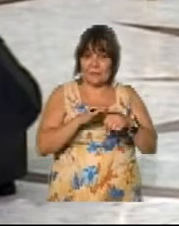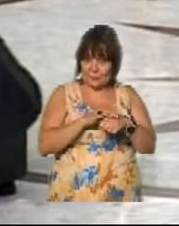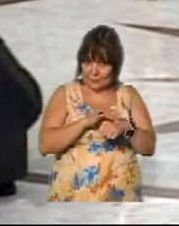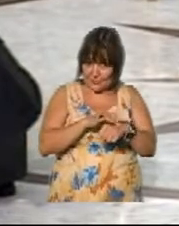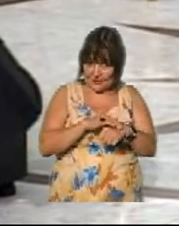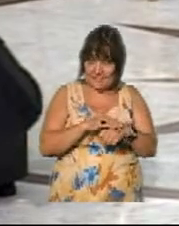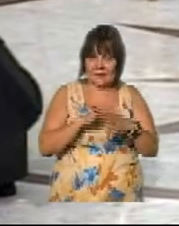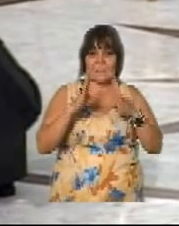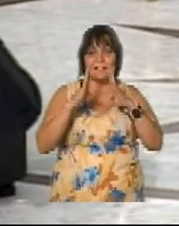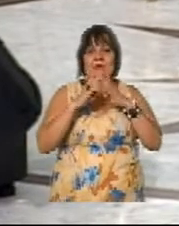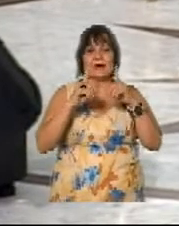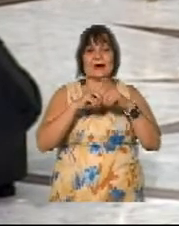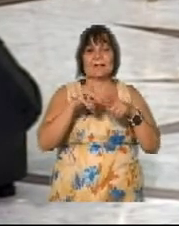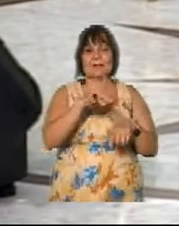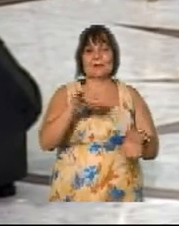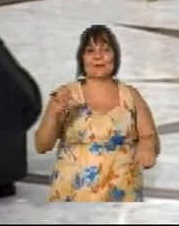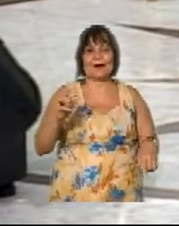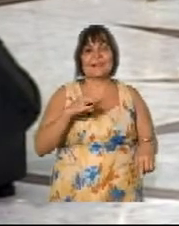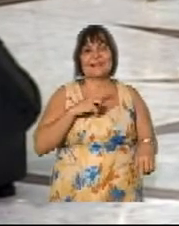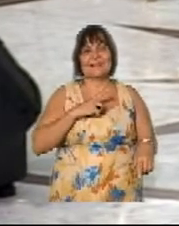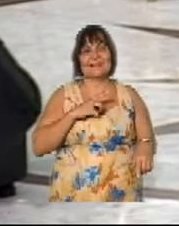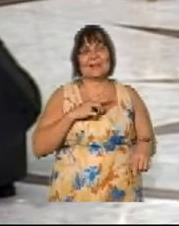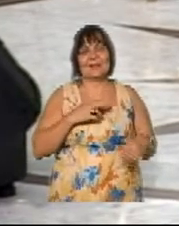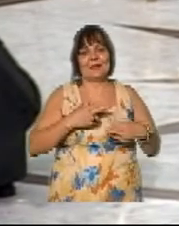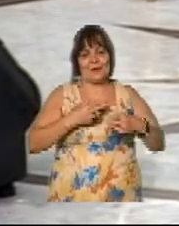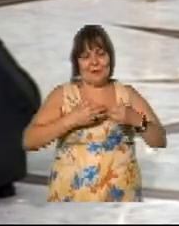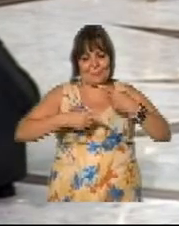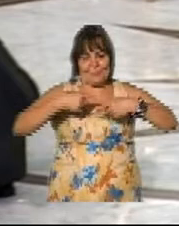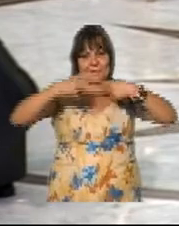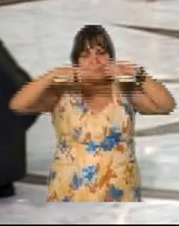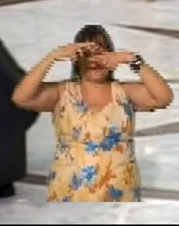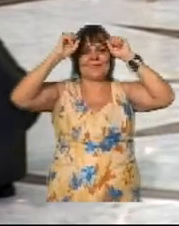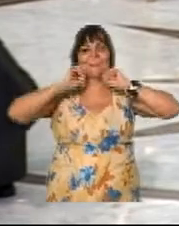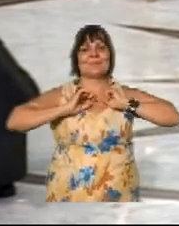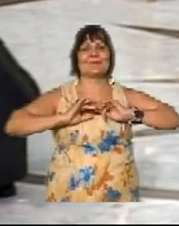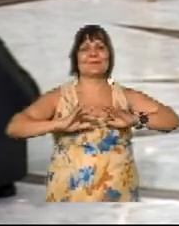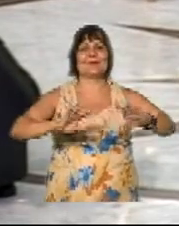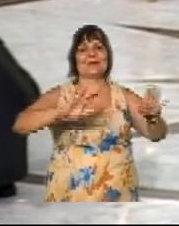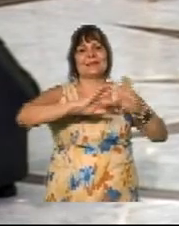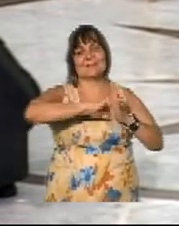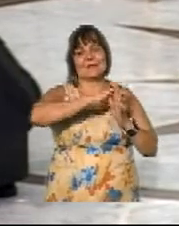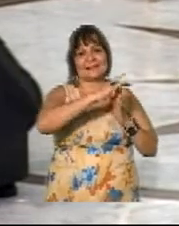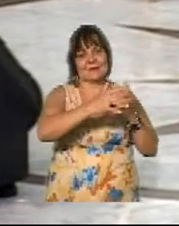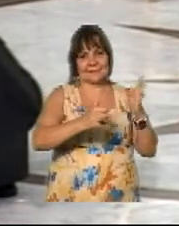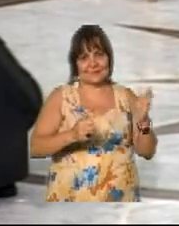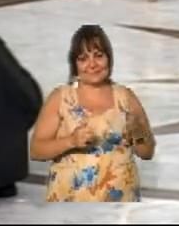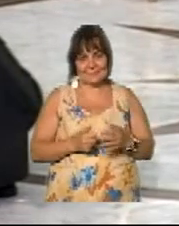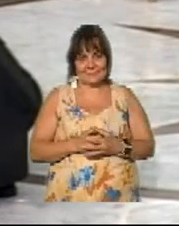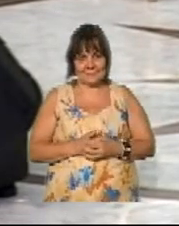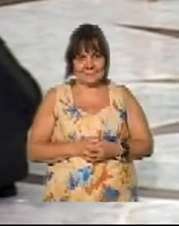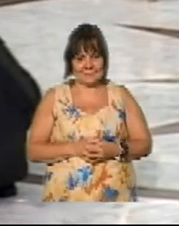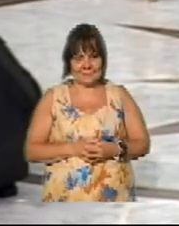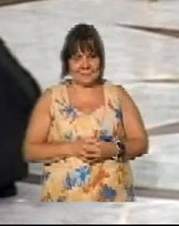do Pai, há fartura. Há fartura. Vamos lá.